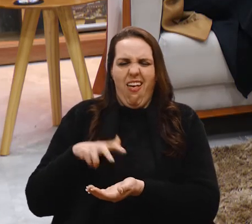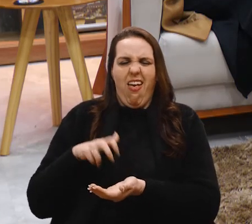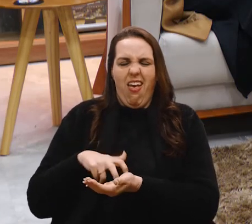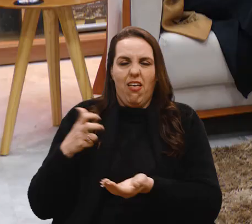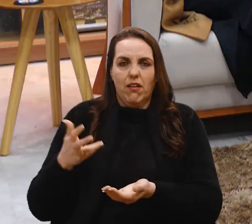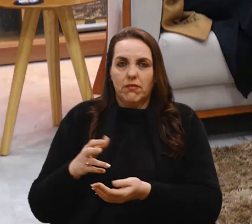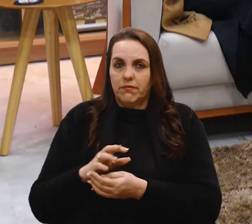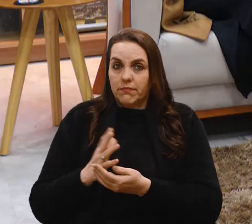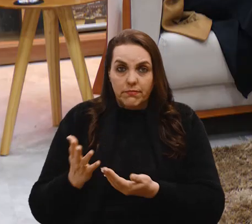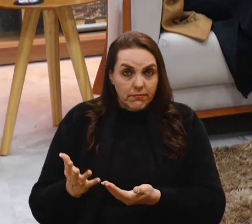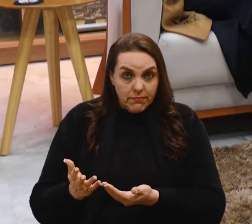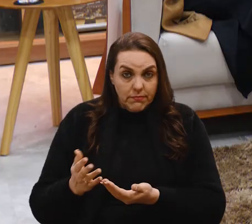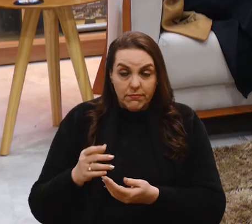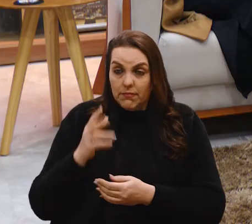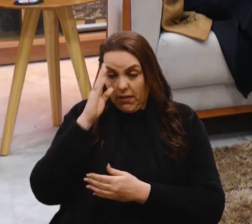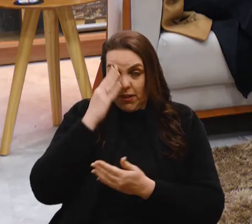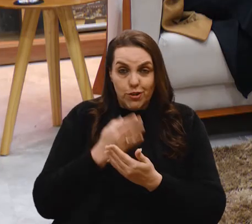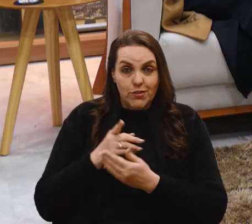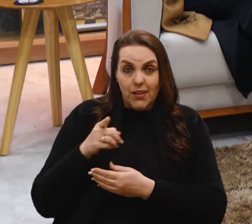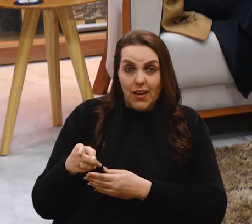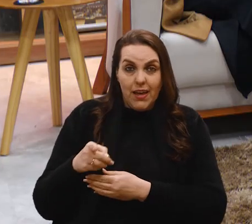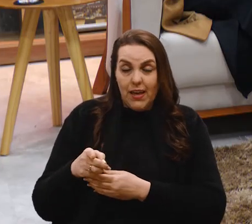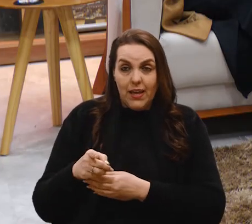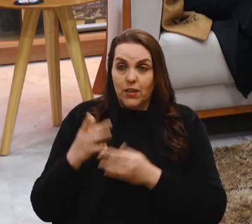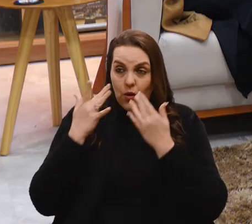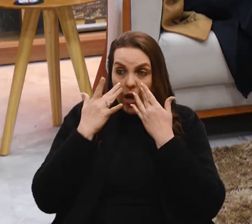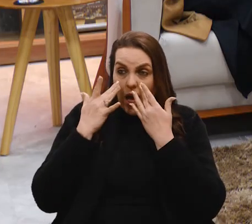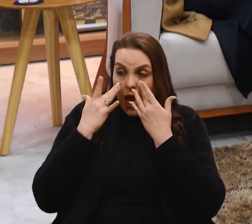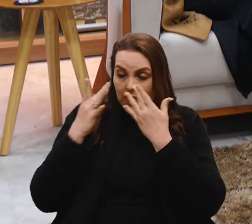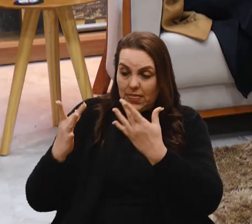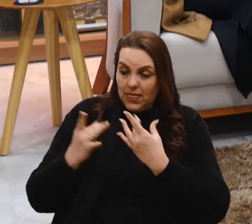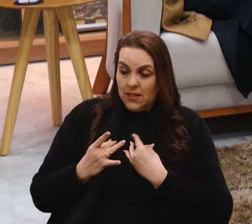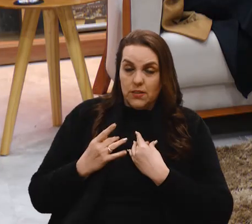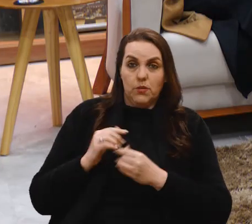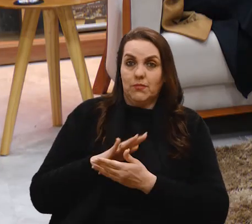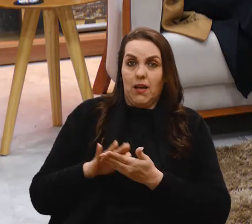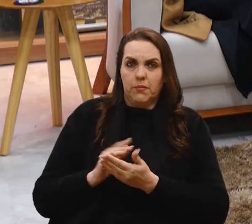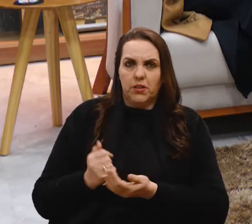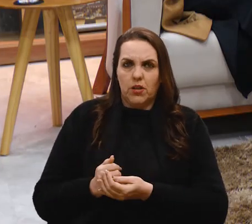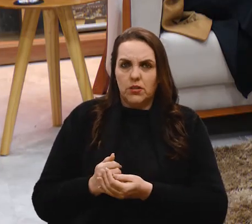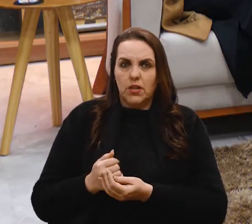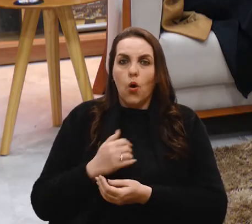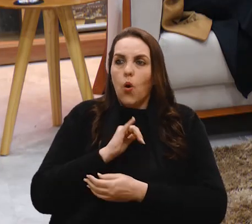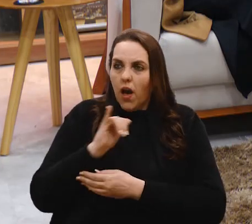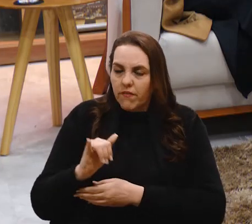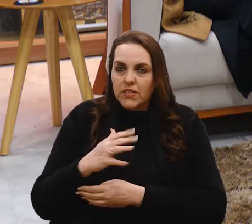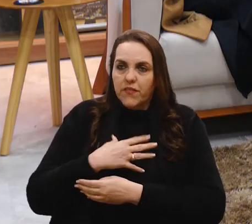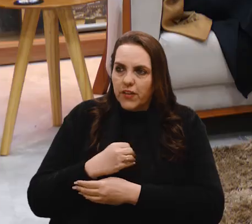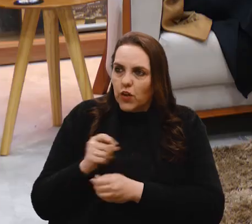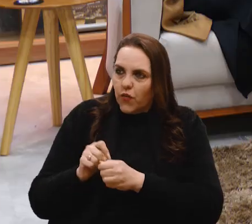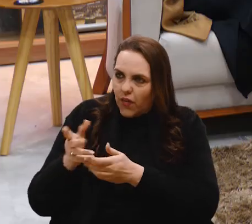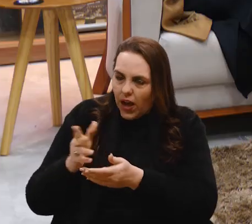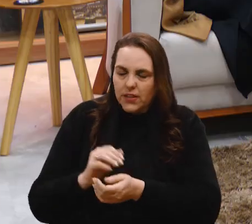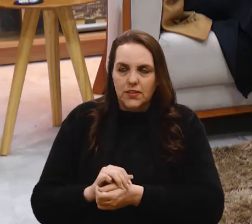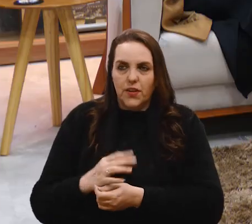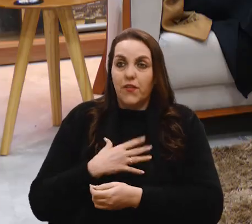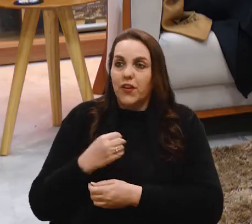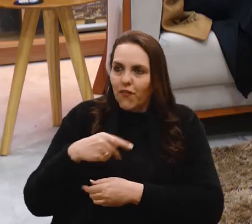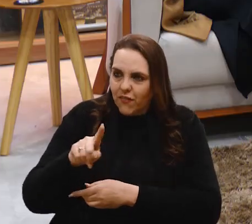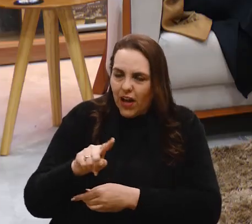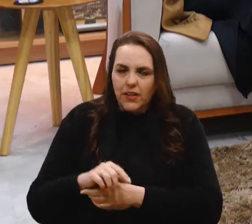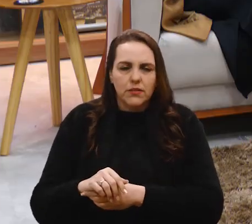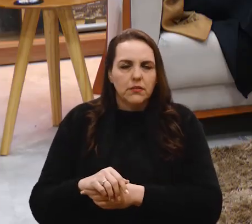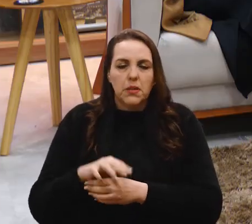a gente acha que ele não dá atenção pra gente, porque tu diz, filho, faz isso, mas o filho tá lá num outro universo.